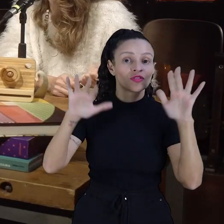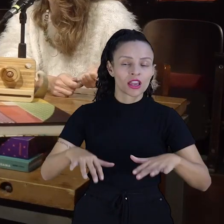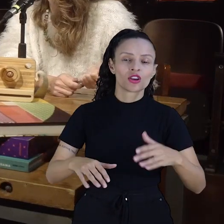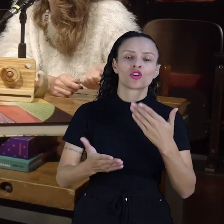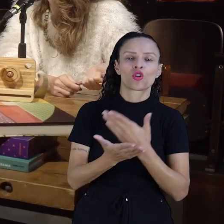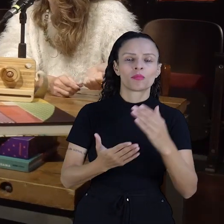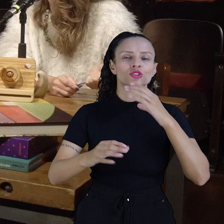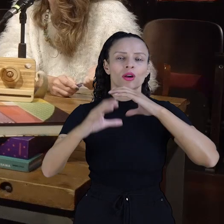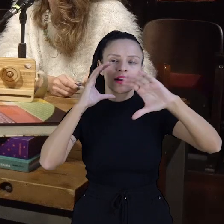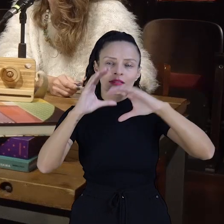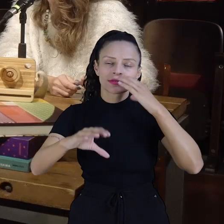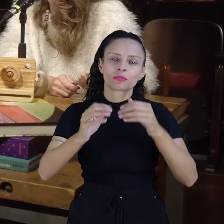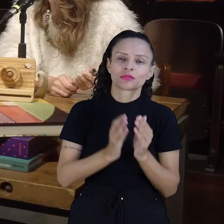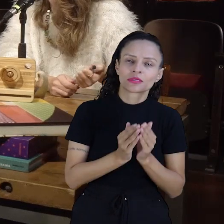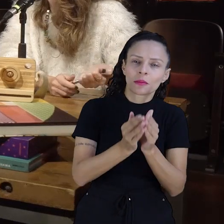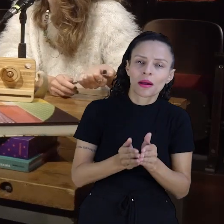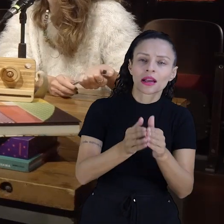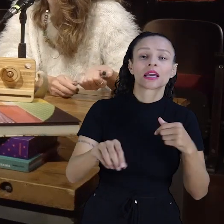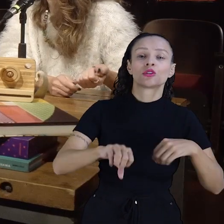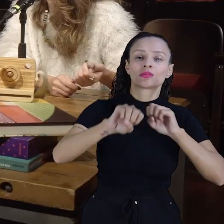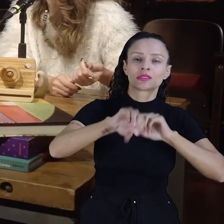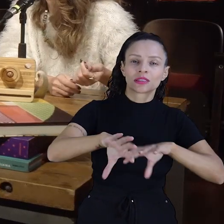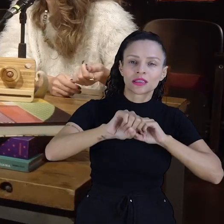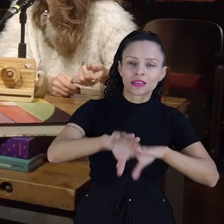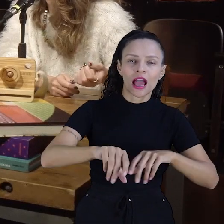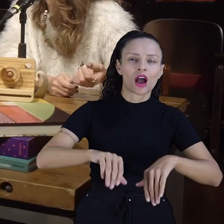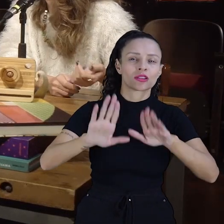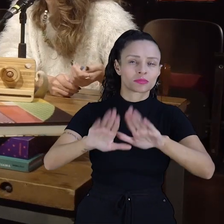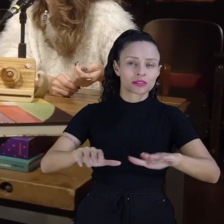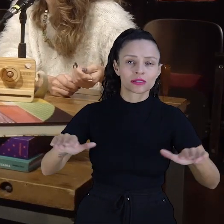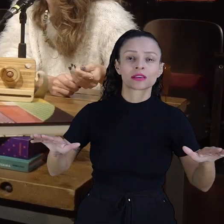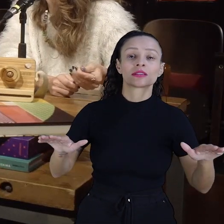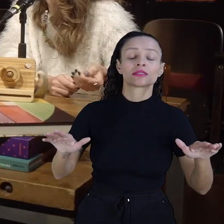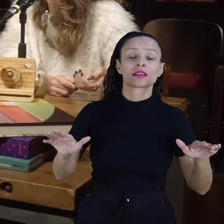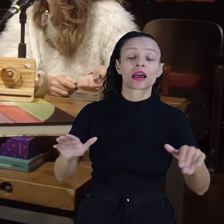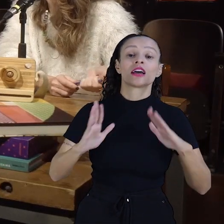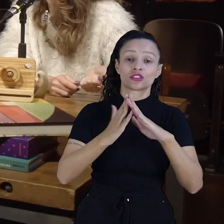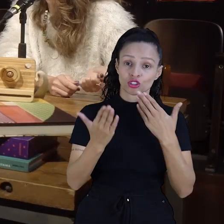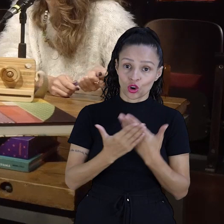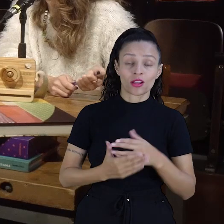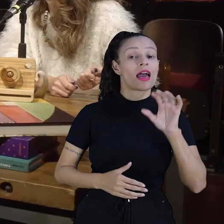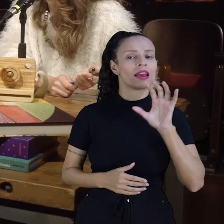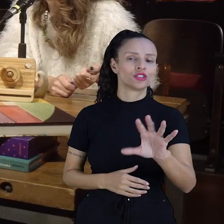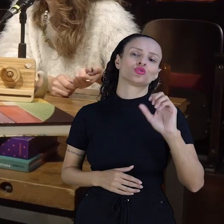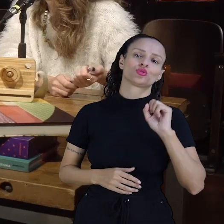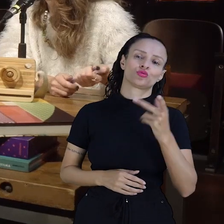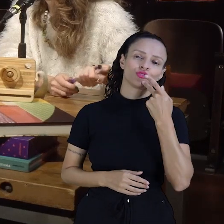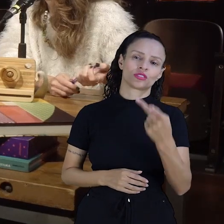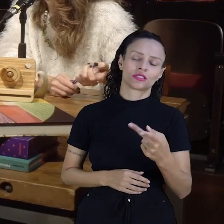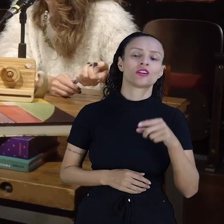começou a cantar a música da Barca. Eu dei uma aula de Tropicália para as crianças. Aí a escola disse, é